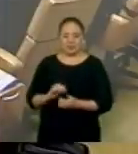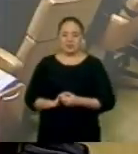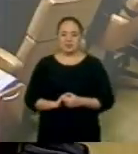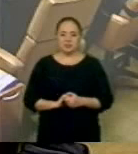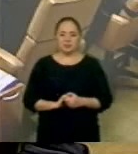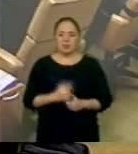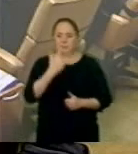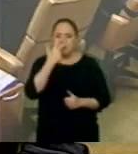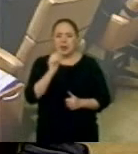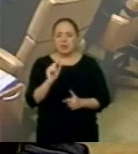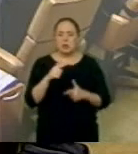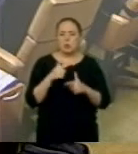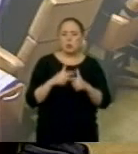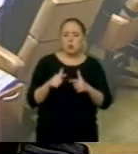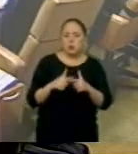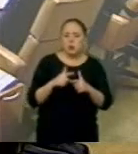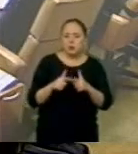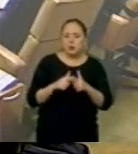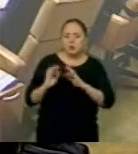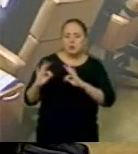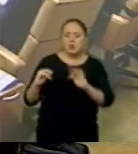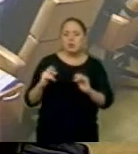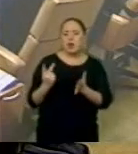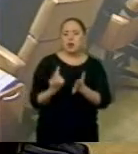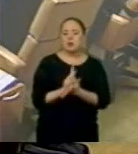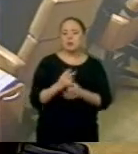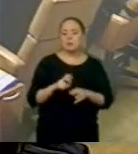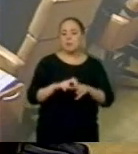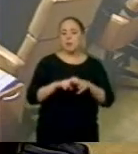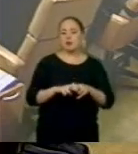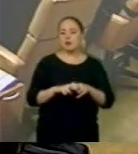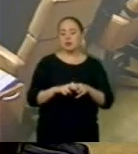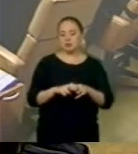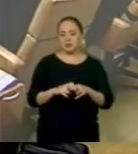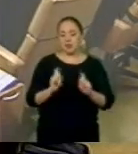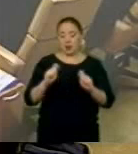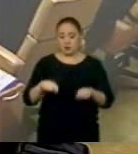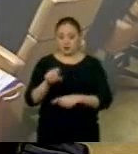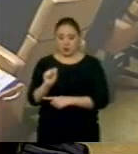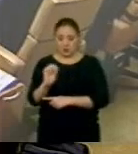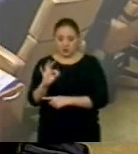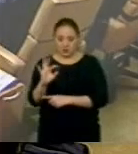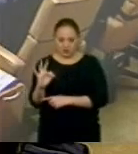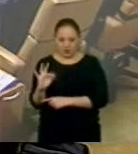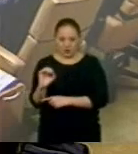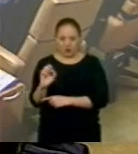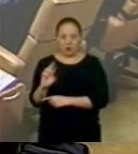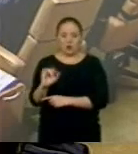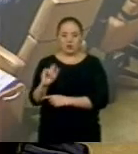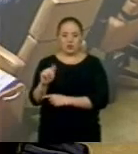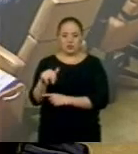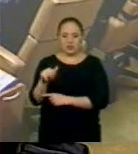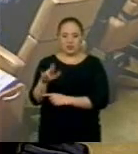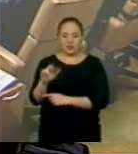todo esse problema advém da competência originária do Supremo Tribunal Federal prevista no